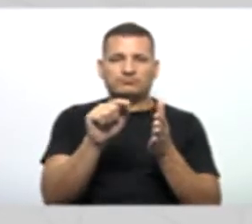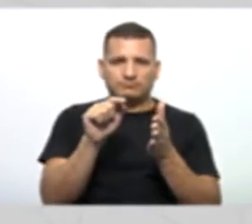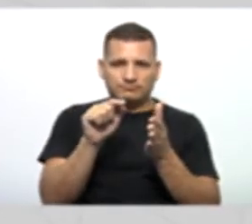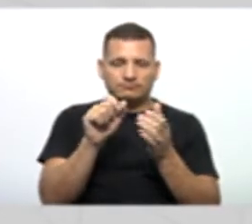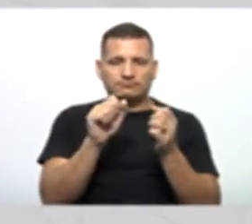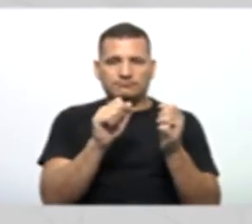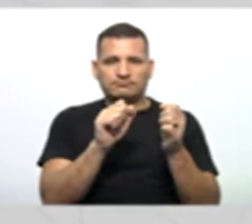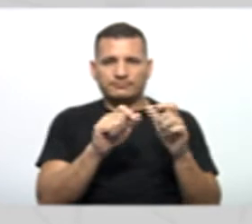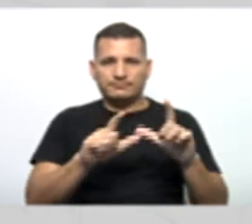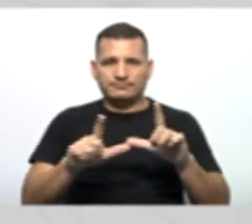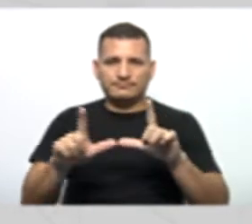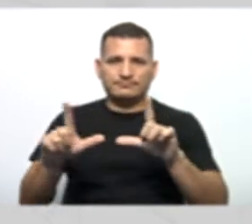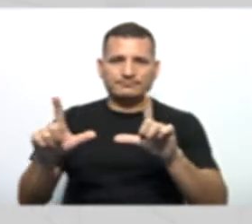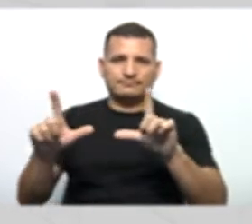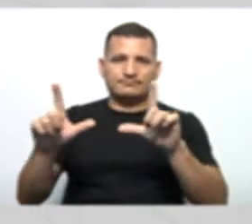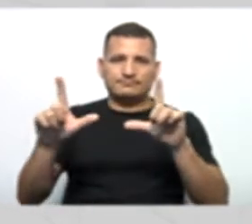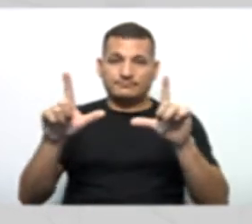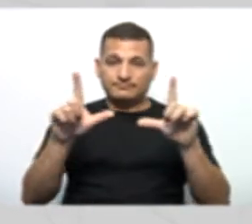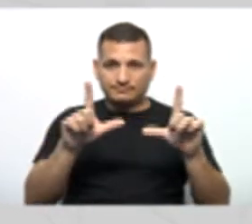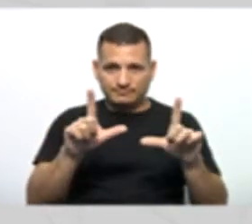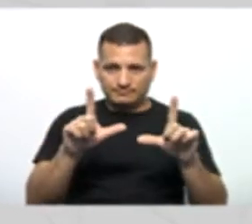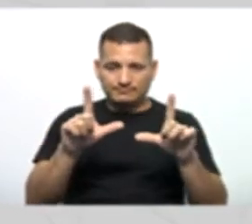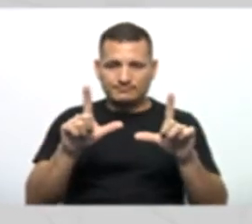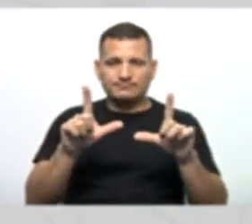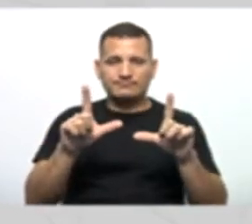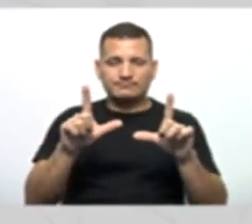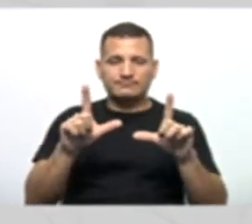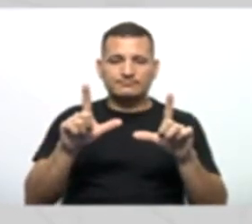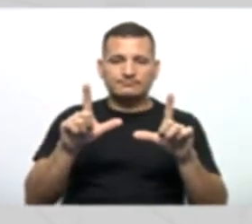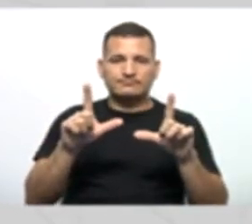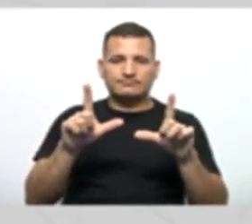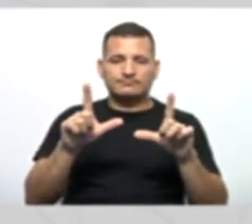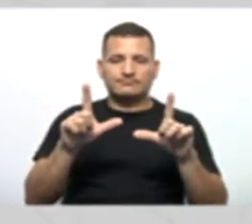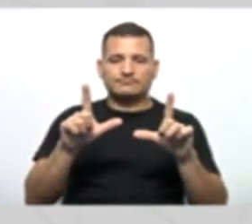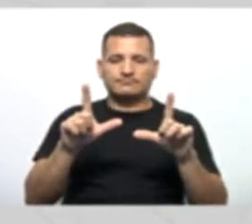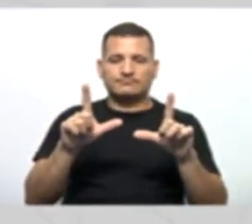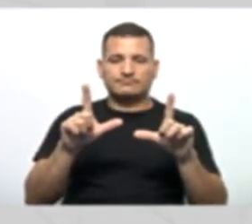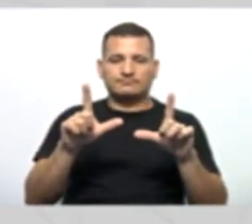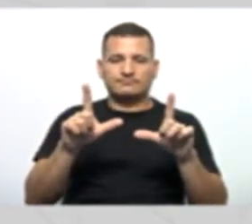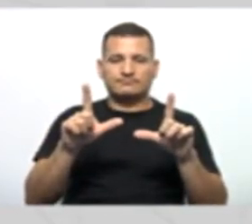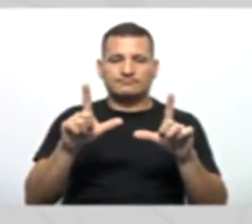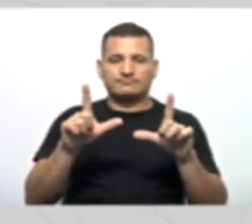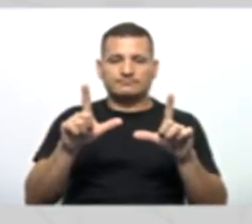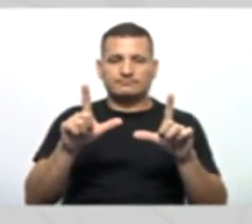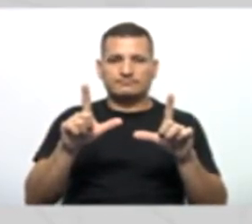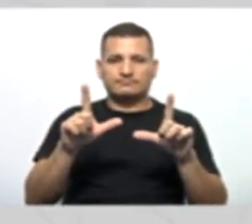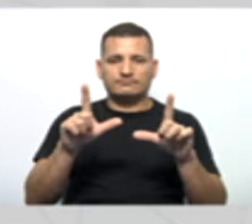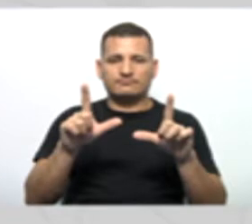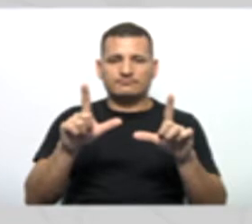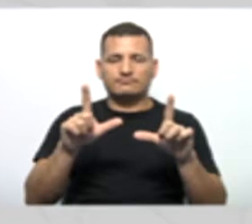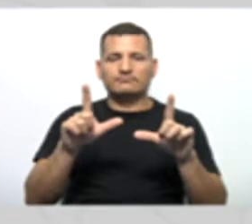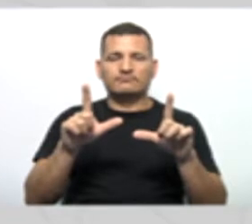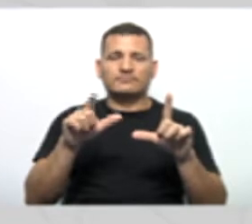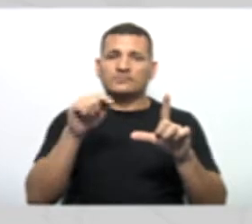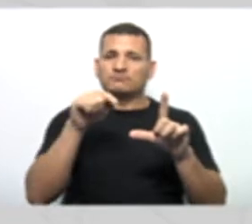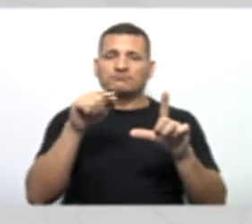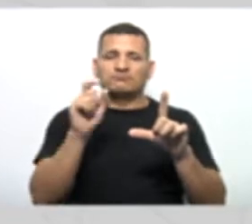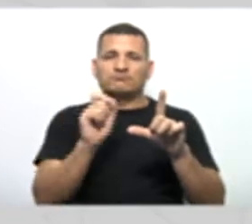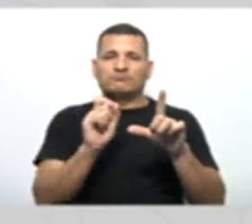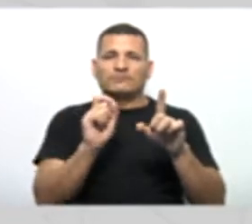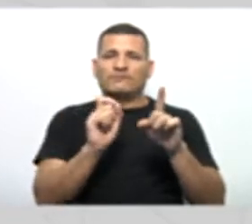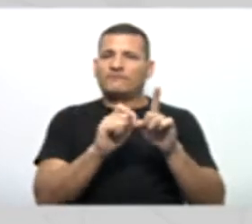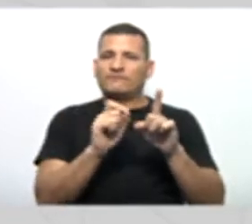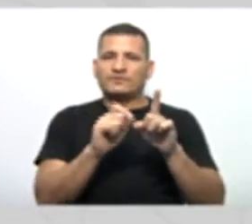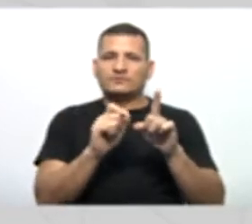MySQL, que é esse endereço aqui, certo? Você pode entrar nessa página e pode fazer os downloads